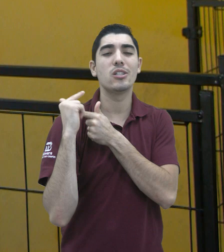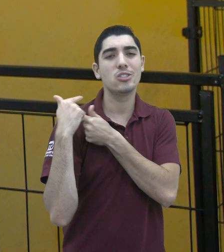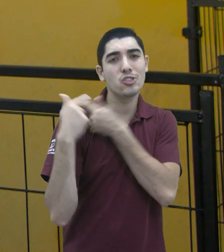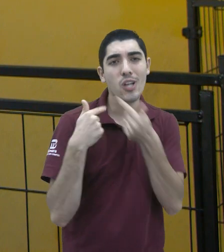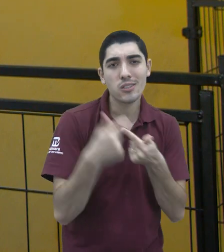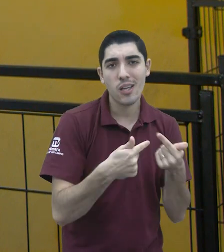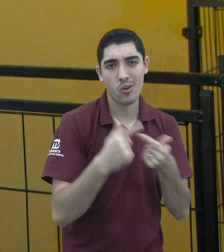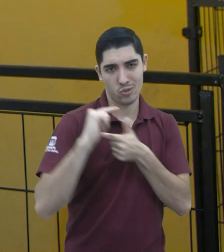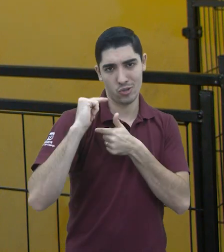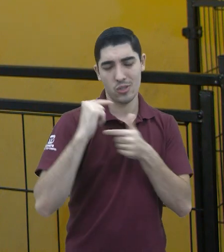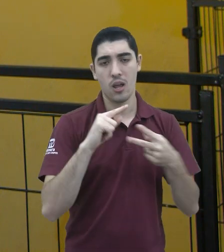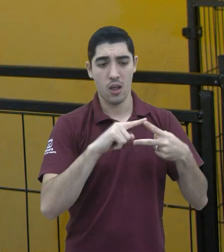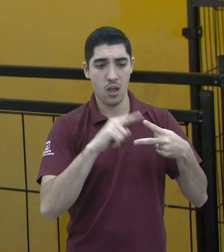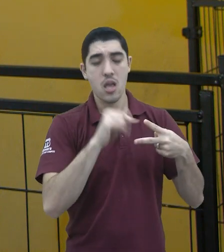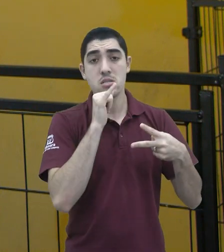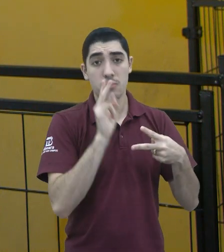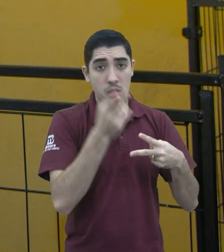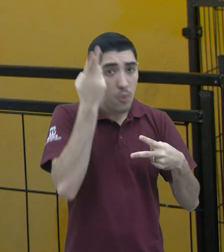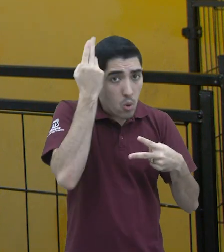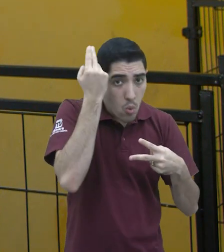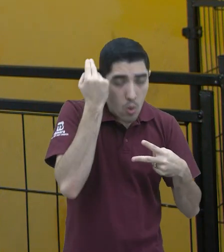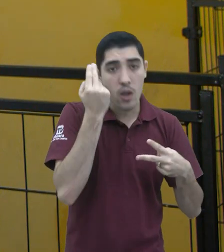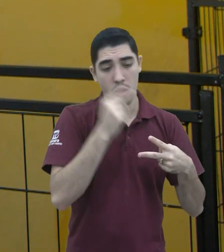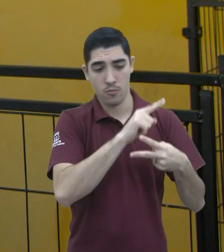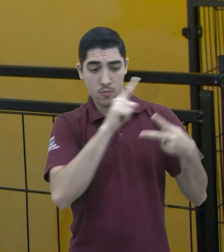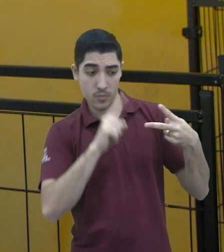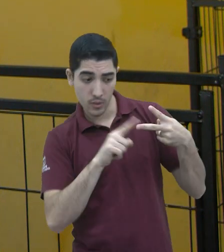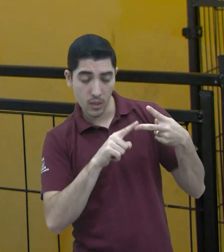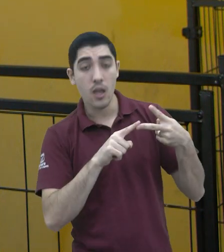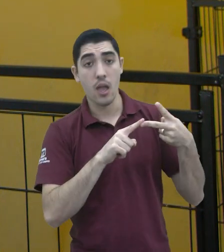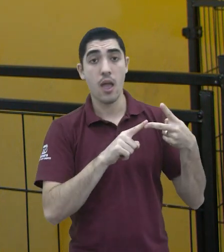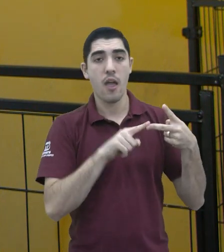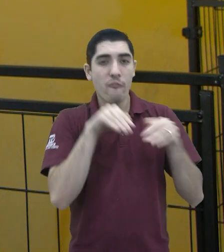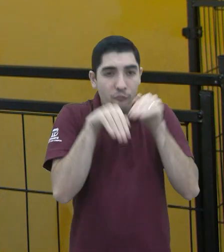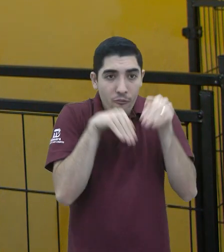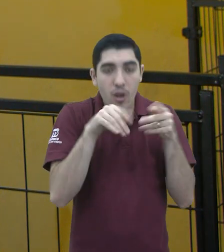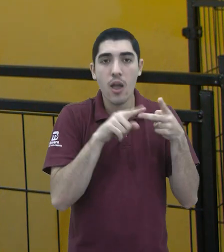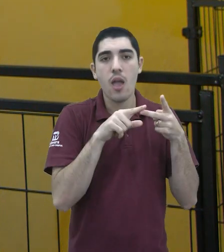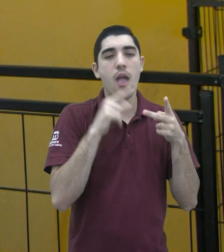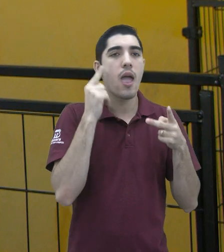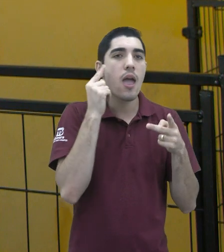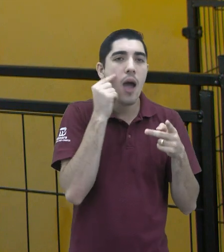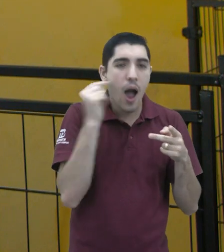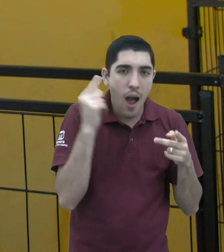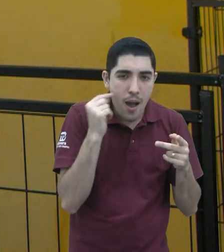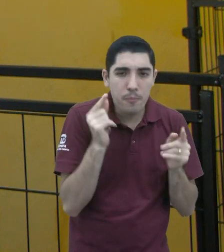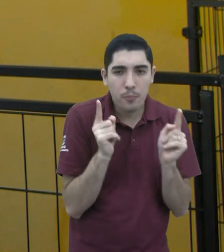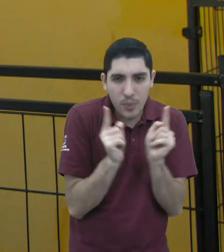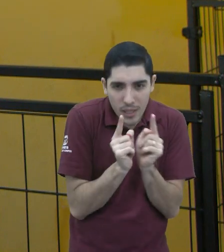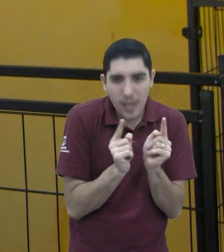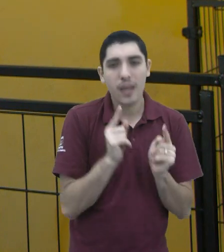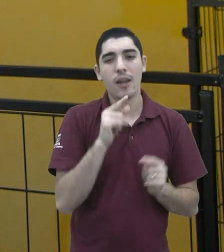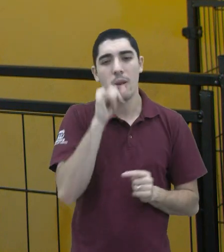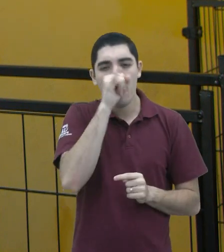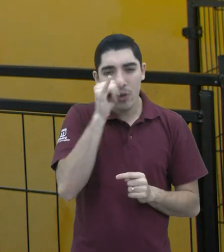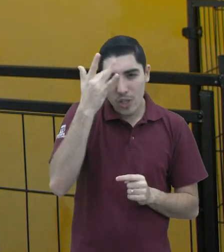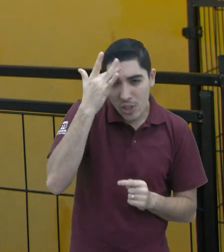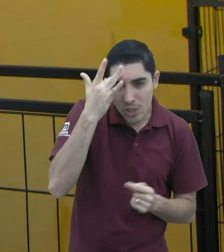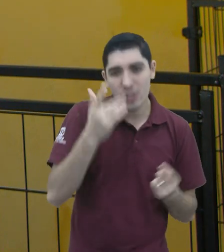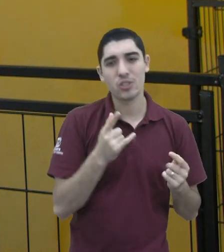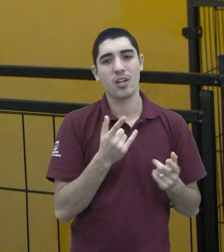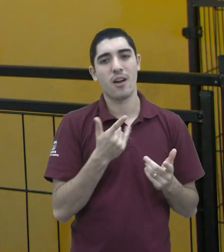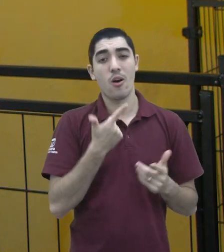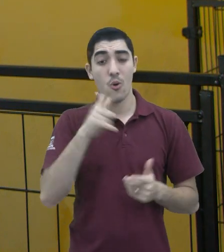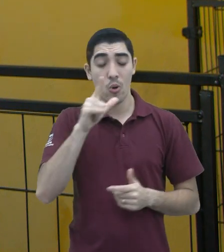né? Então, a ordem dos lagomorfos inclui os coelhos, roedores são os hamsters, chinchilas, porquinho da